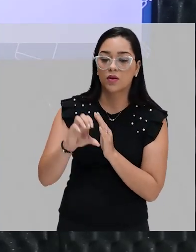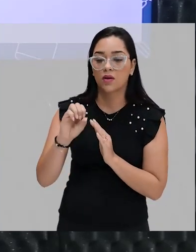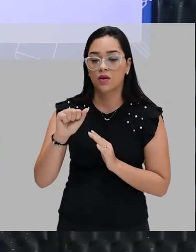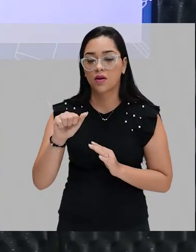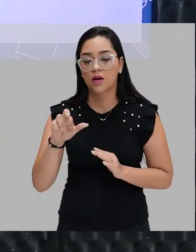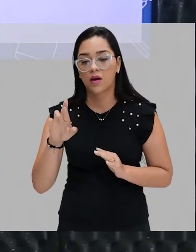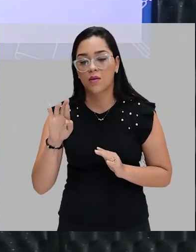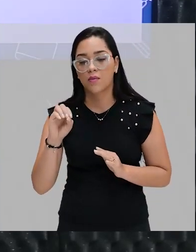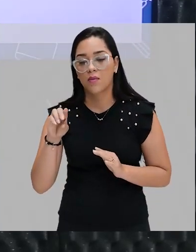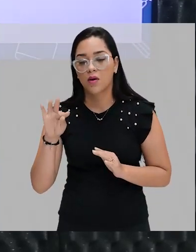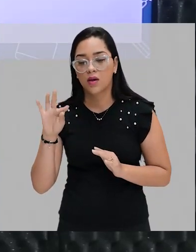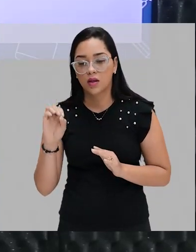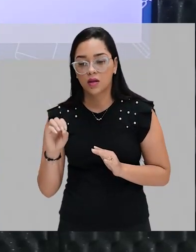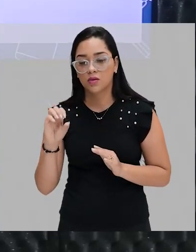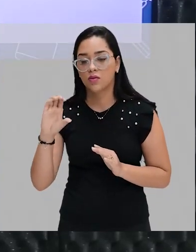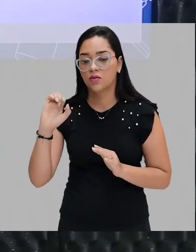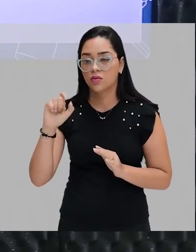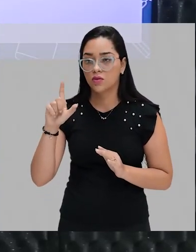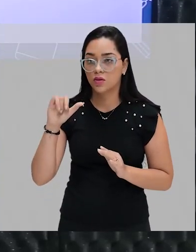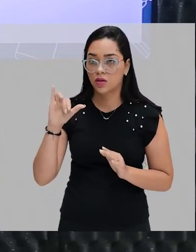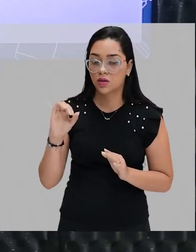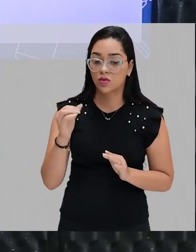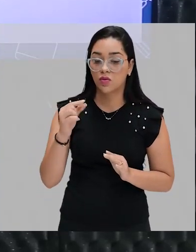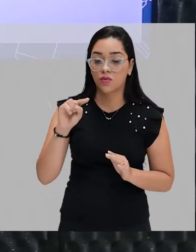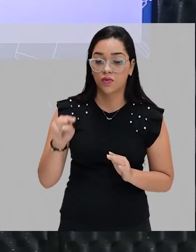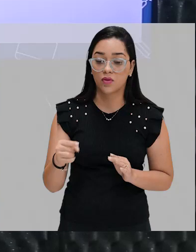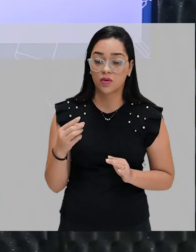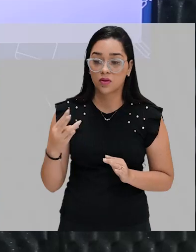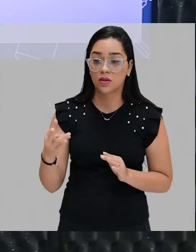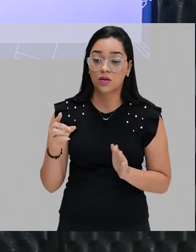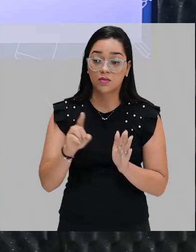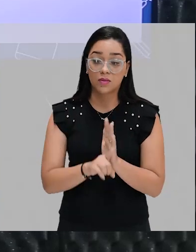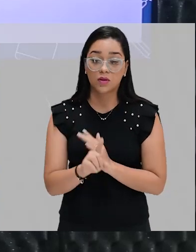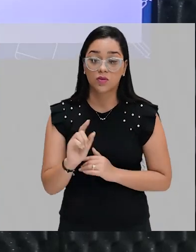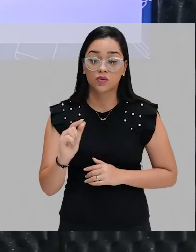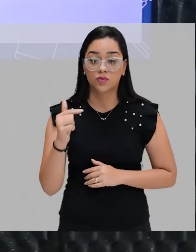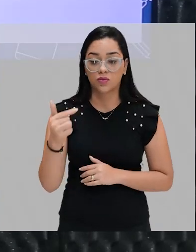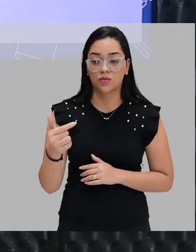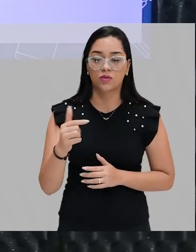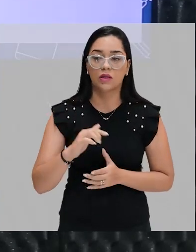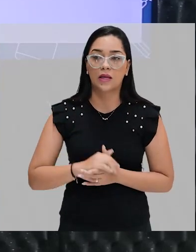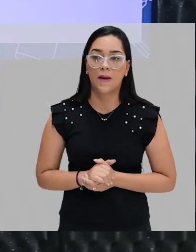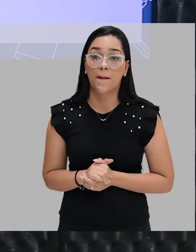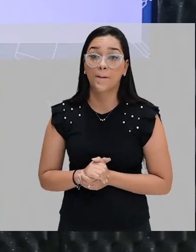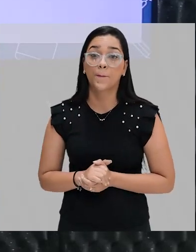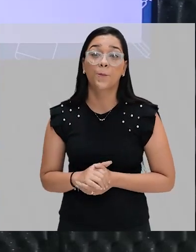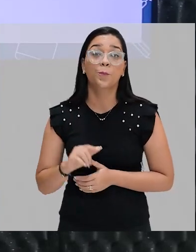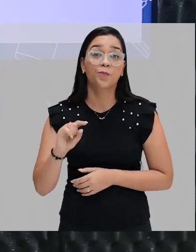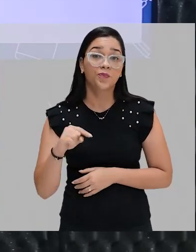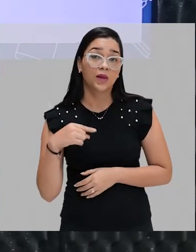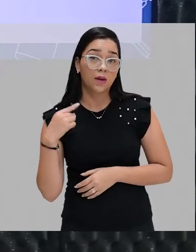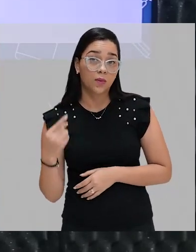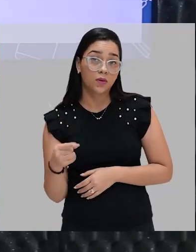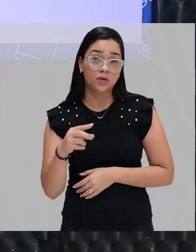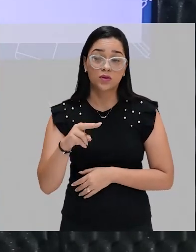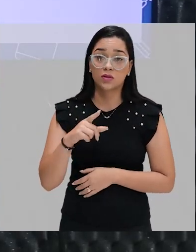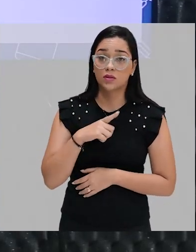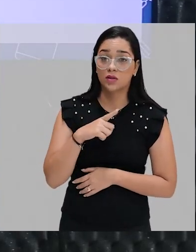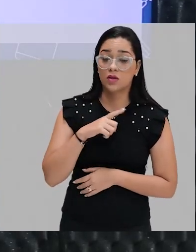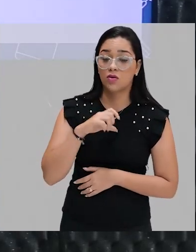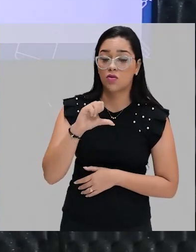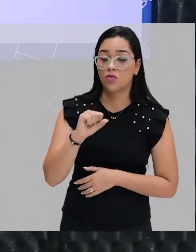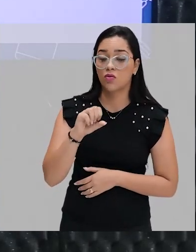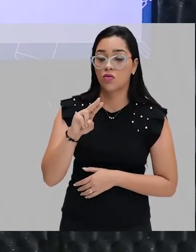de cálcio, 1,3 vezes 10 a menos 2. Em seguida, nós vamos ter o sulfato